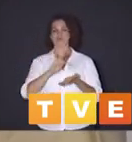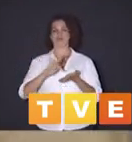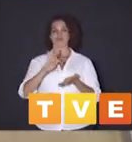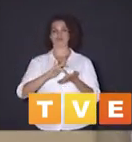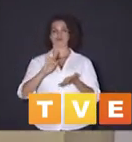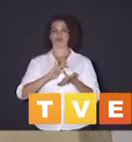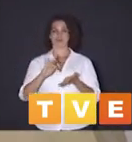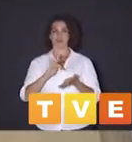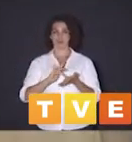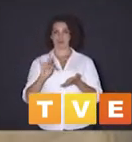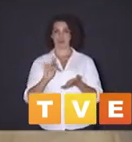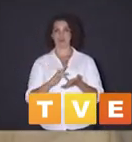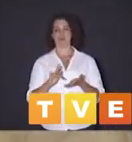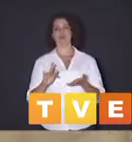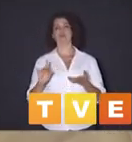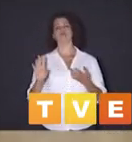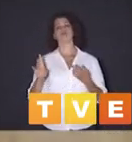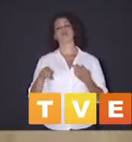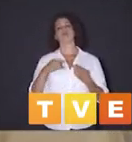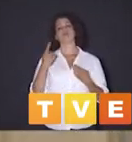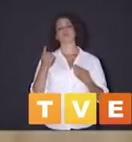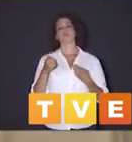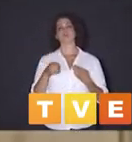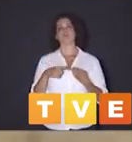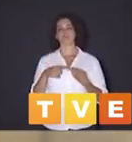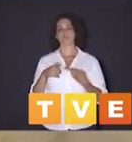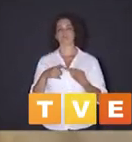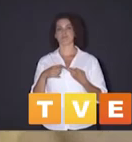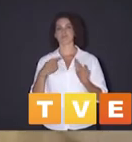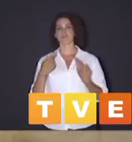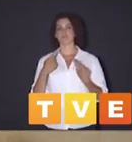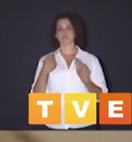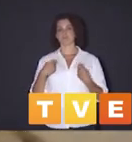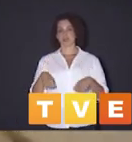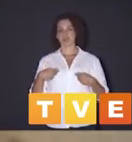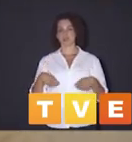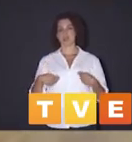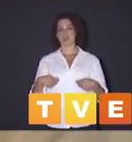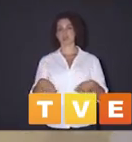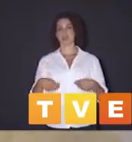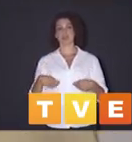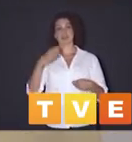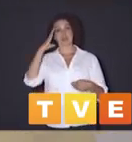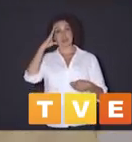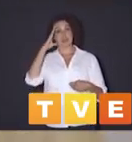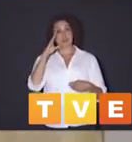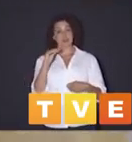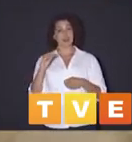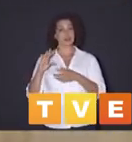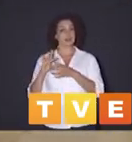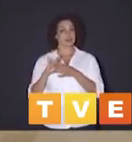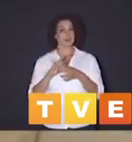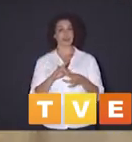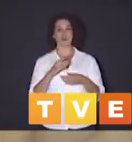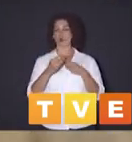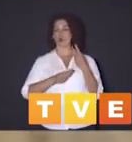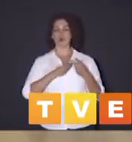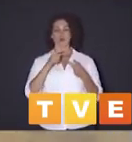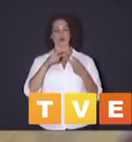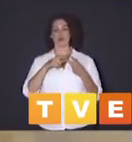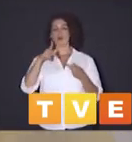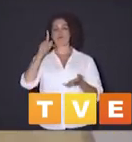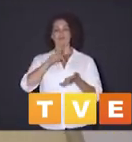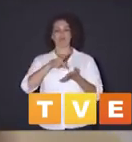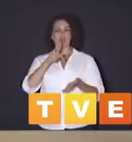completamente a reboque dos movimentos vão acontecendo no mundo é precisamos é entender essa história de como é que é a verdade é construída